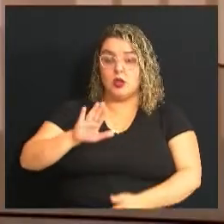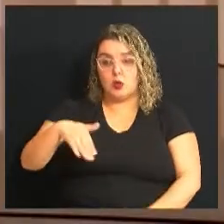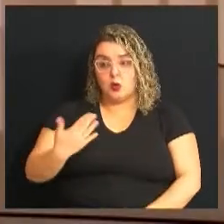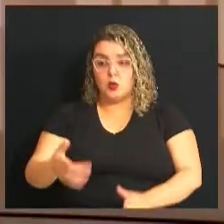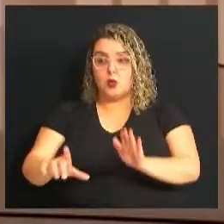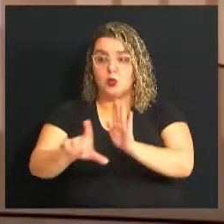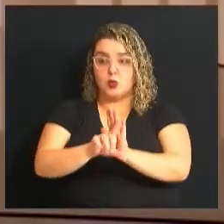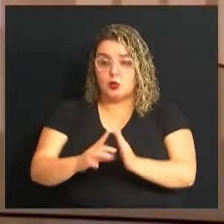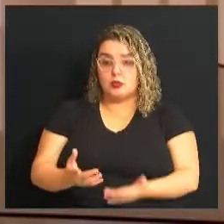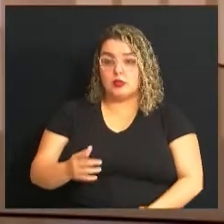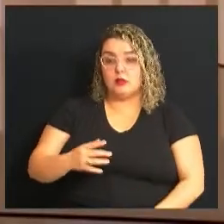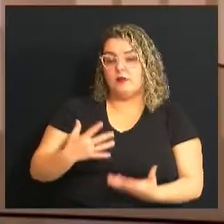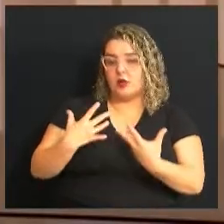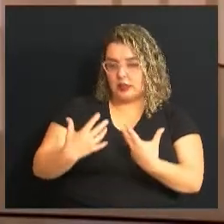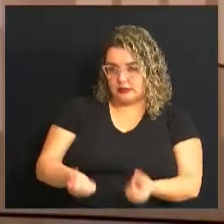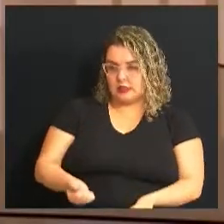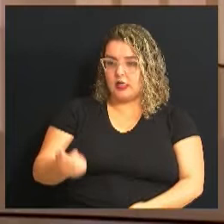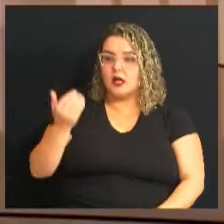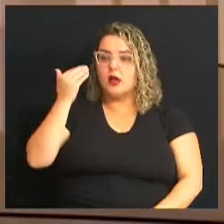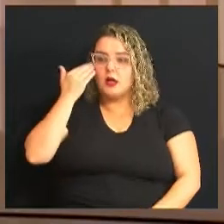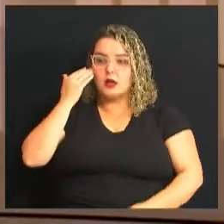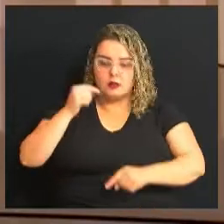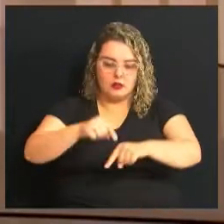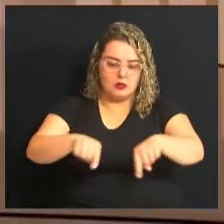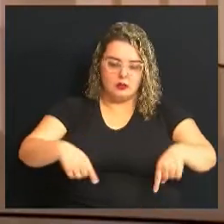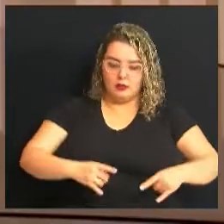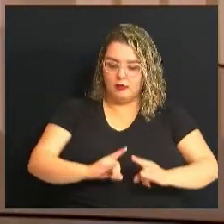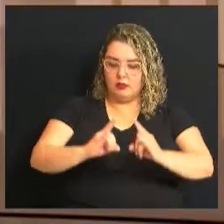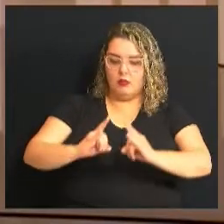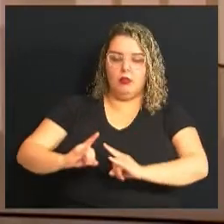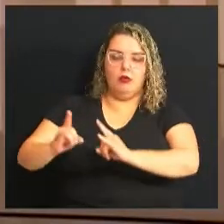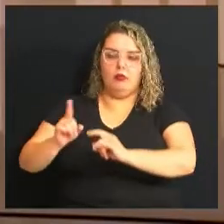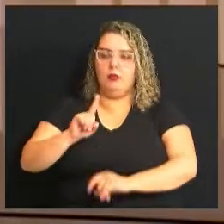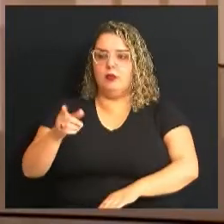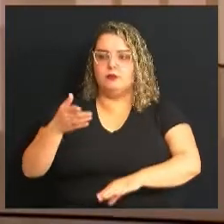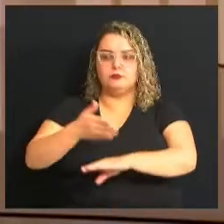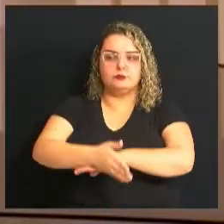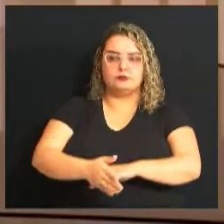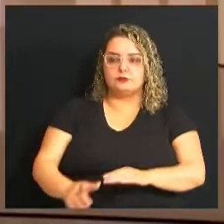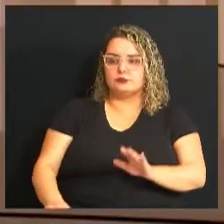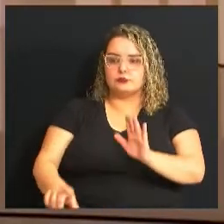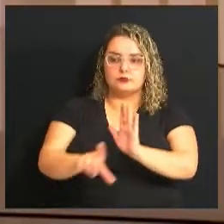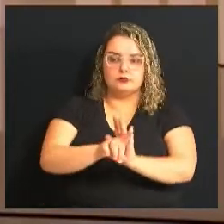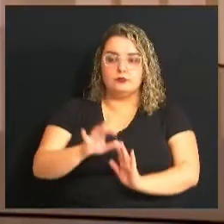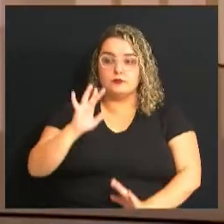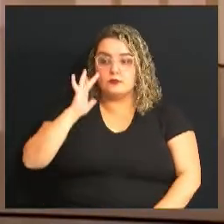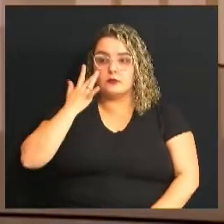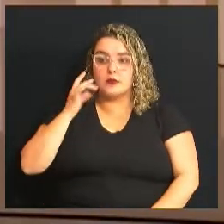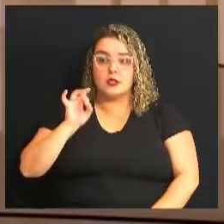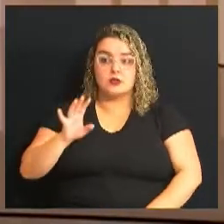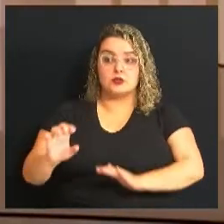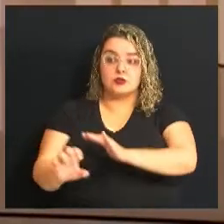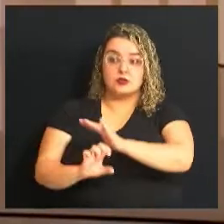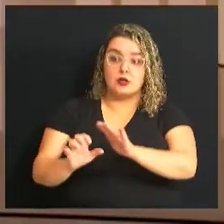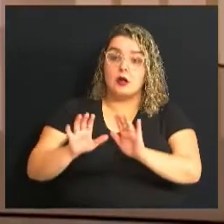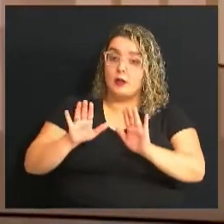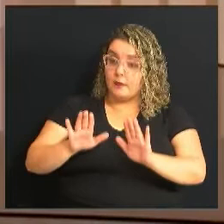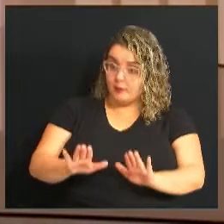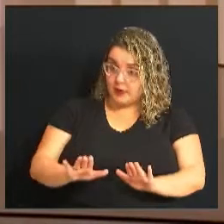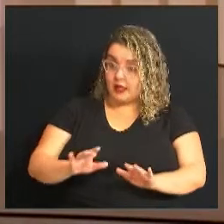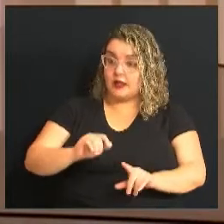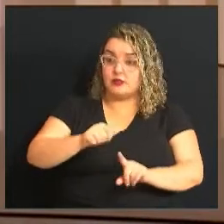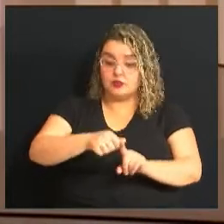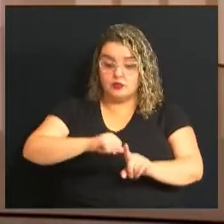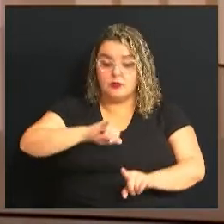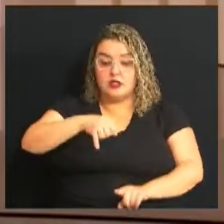promulgada, entendeu-se que os condomínios não iriam participar da lei porque acharam que seria só para a empresa. Mas em janeiro deste ano